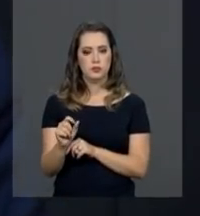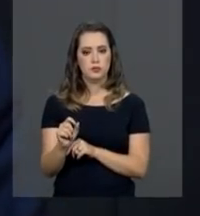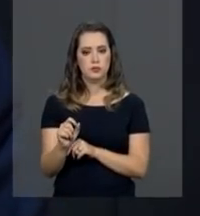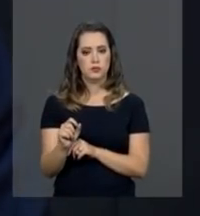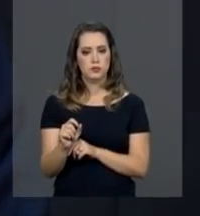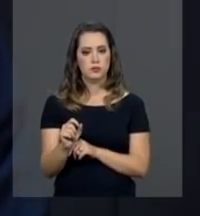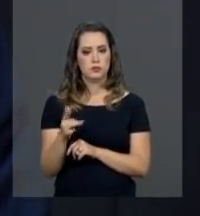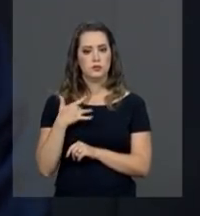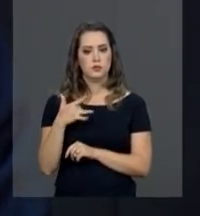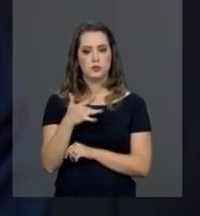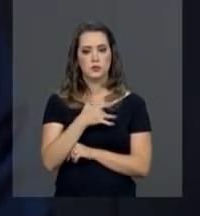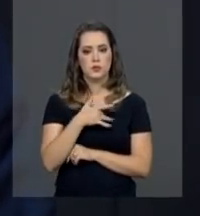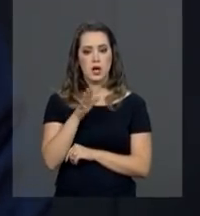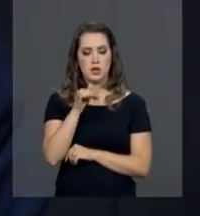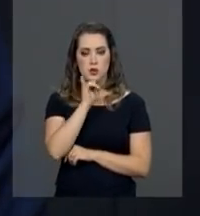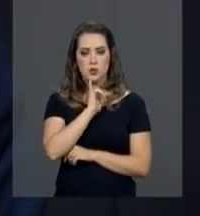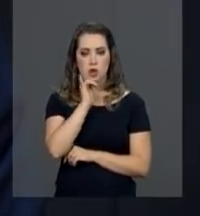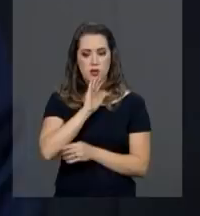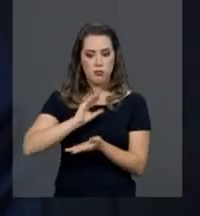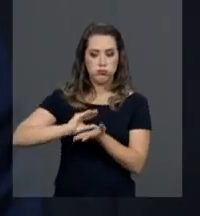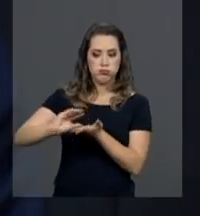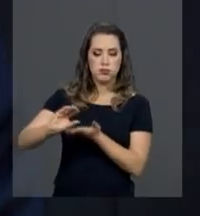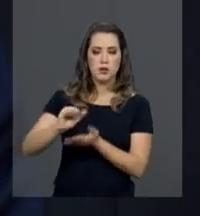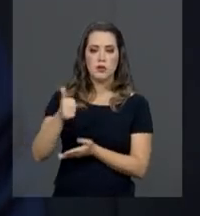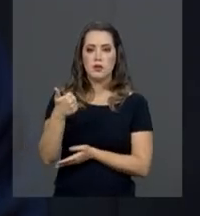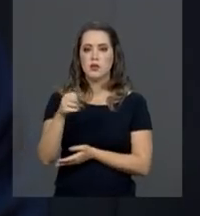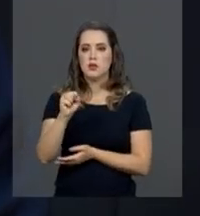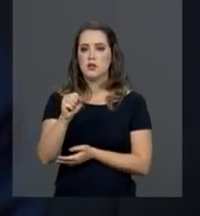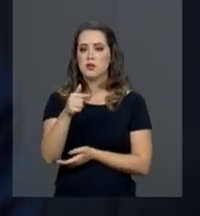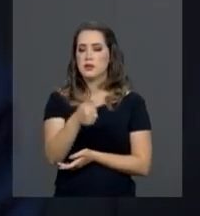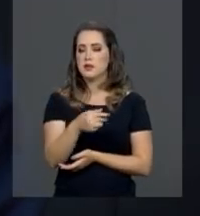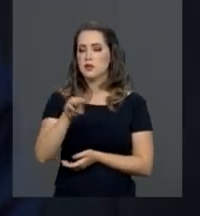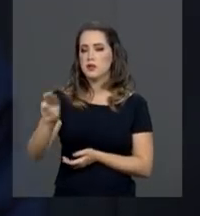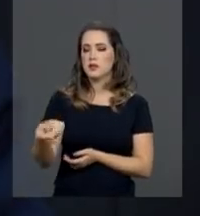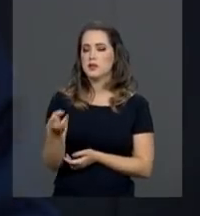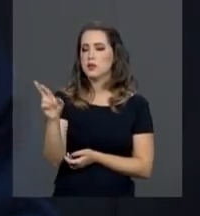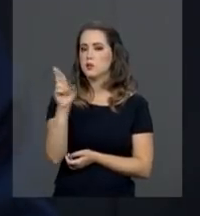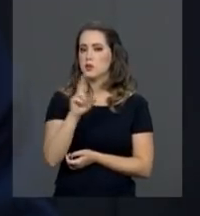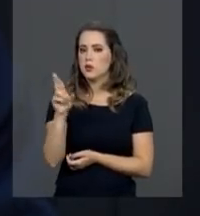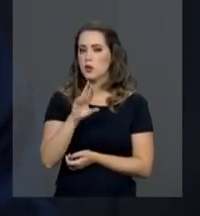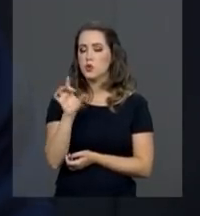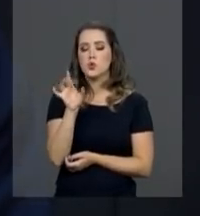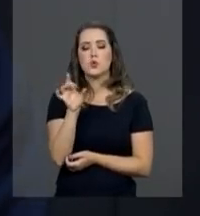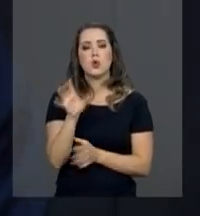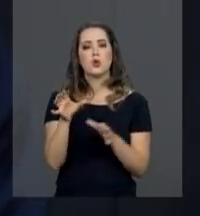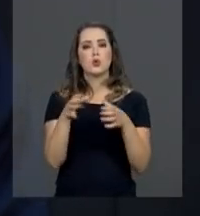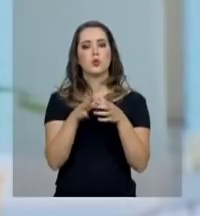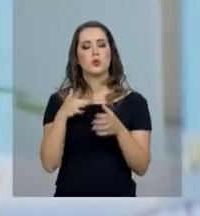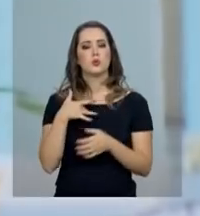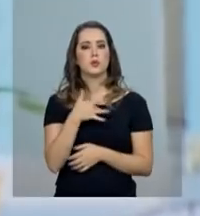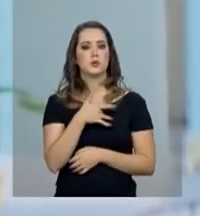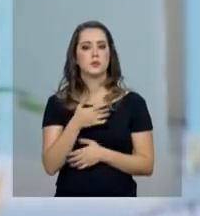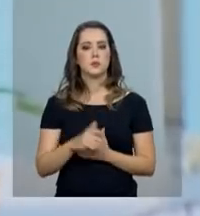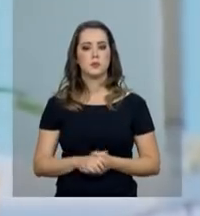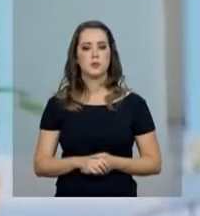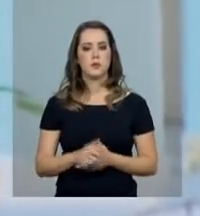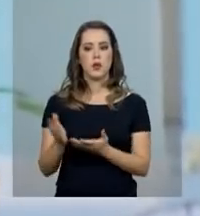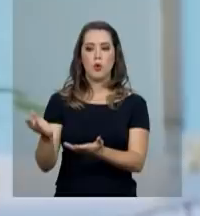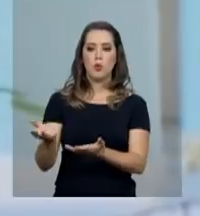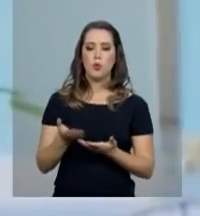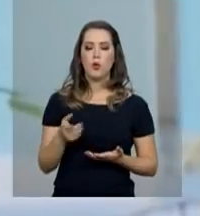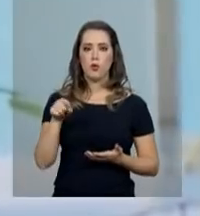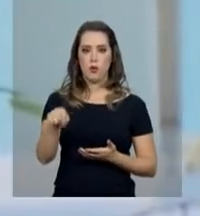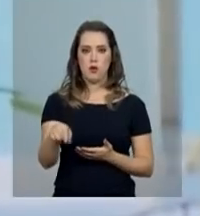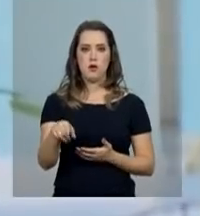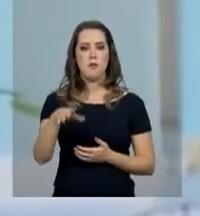no caso da saúde, por exemplo, foram repassados 187 milhões apenas na área da saúde. O acolhimento em